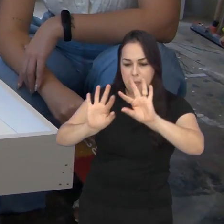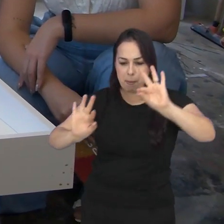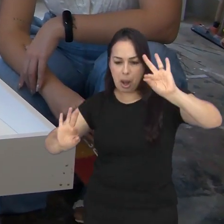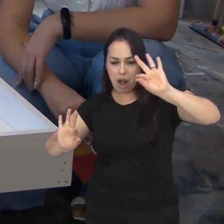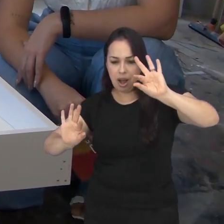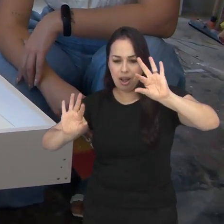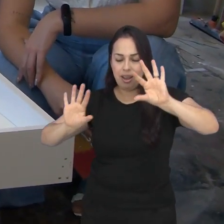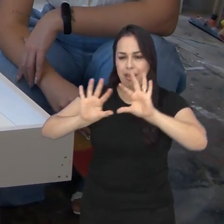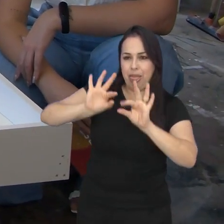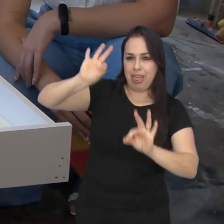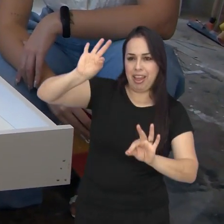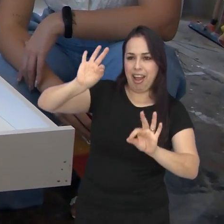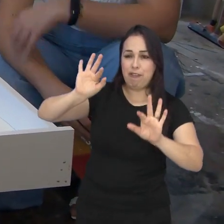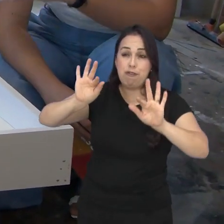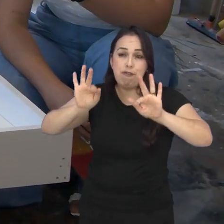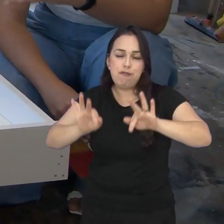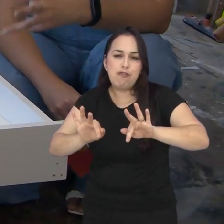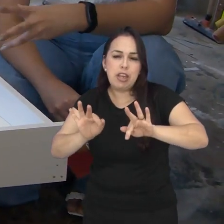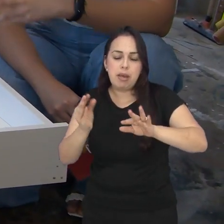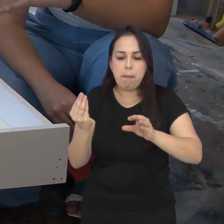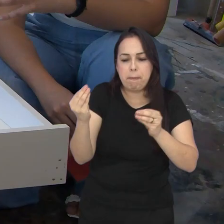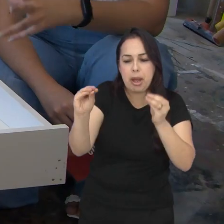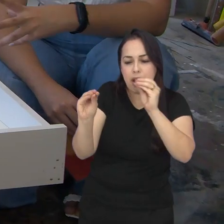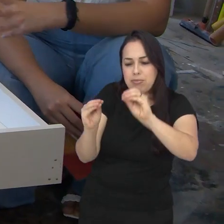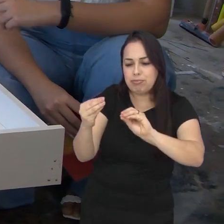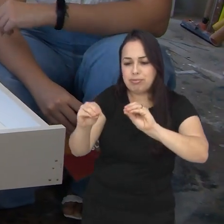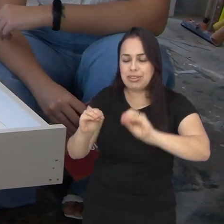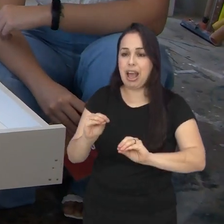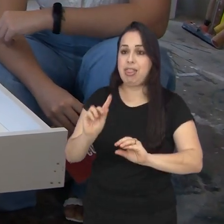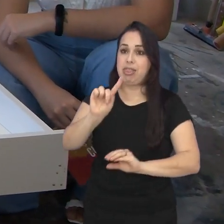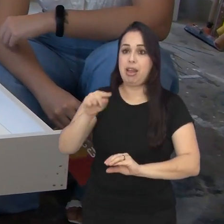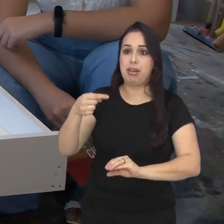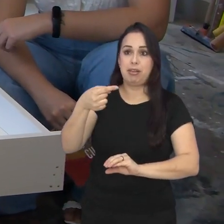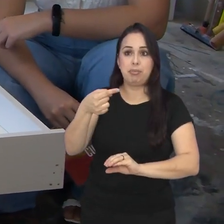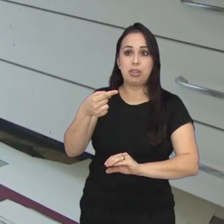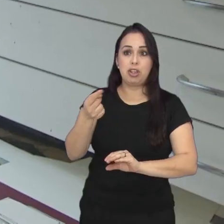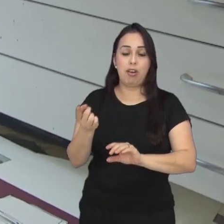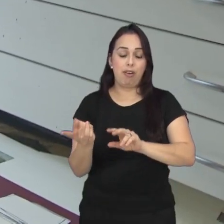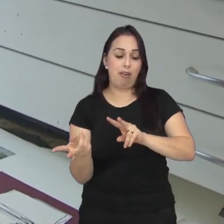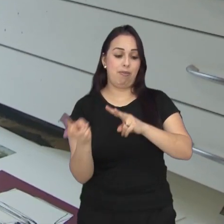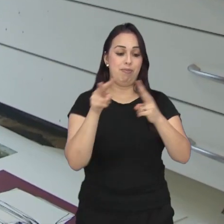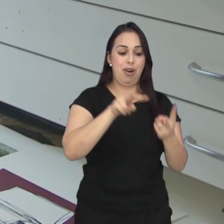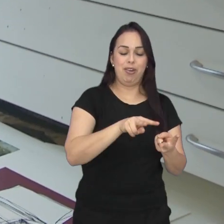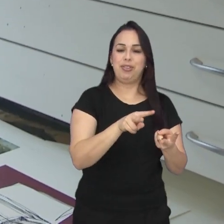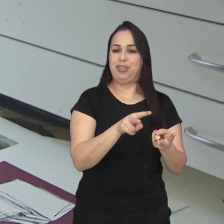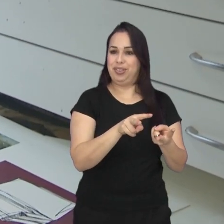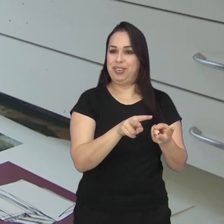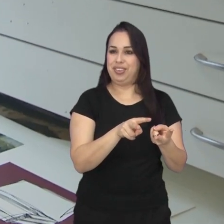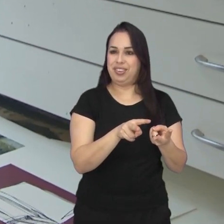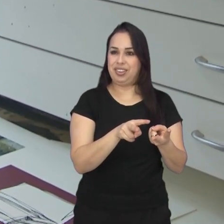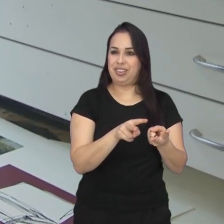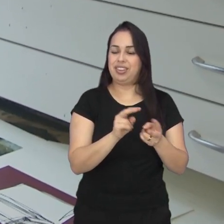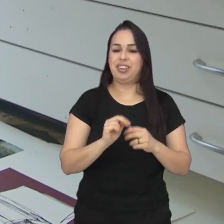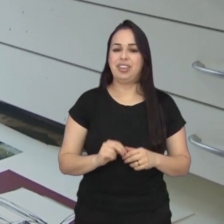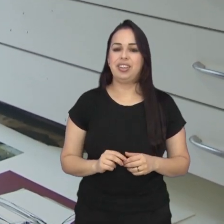trabalho, tá? E depois eu volto para a tela de novo. Finaliza. E depois eu volto para a tela de novo, né?